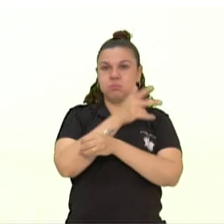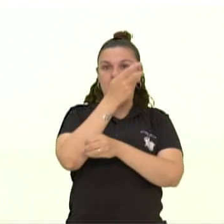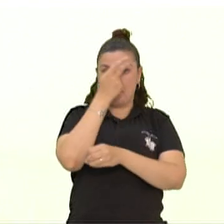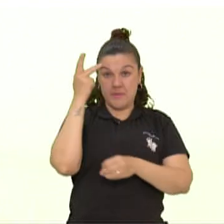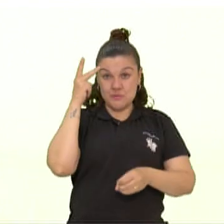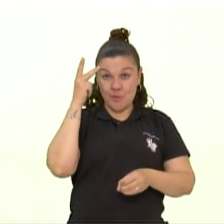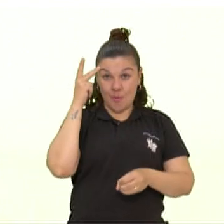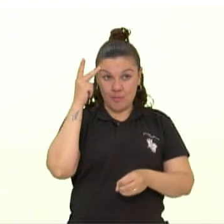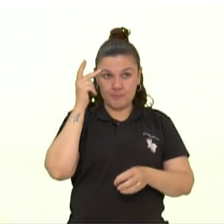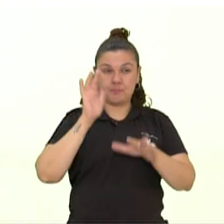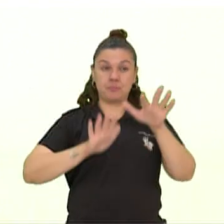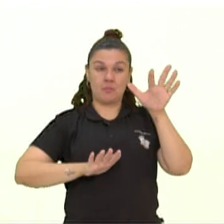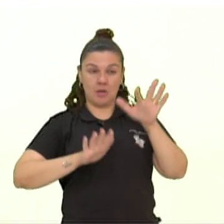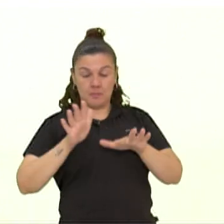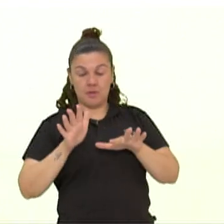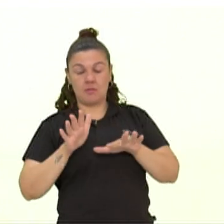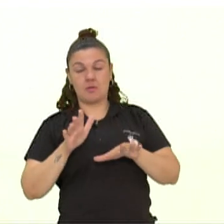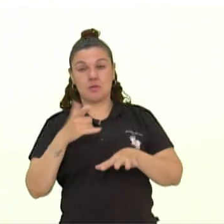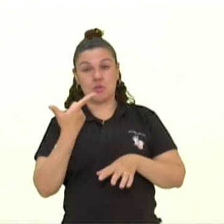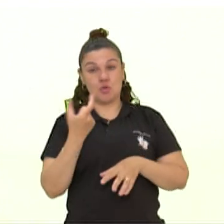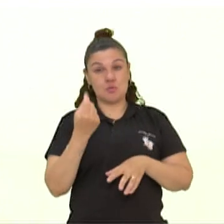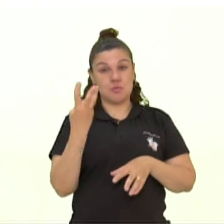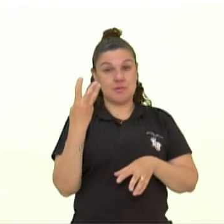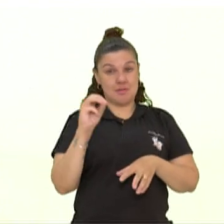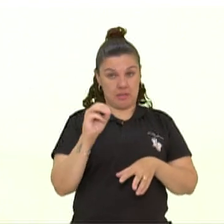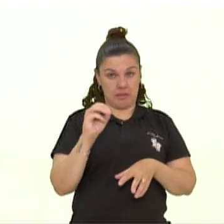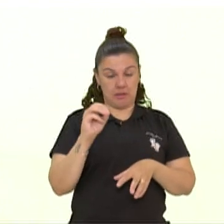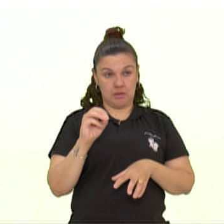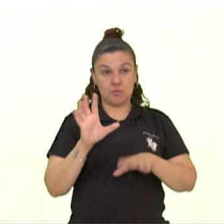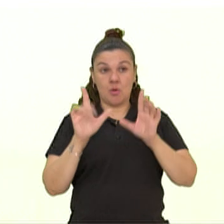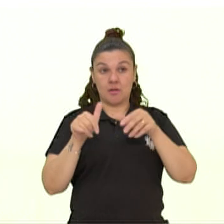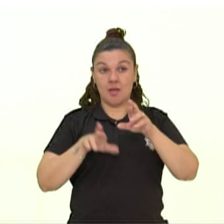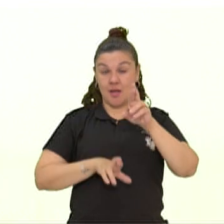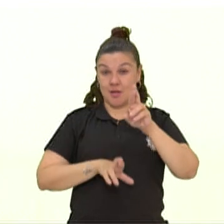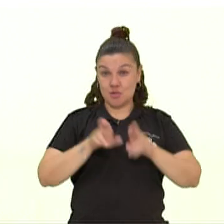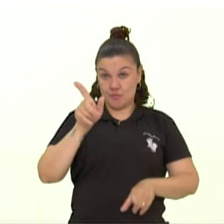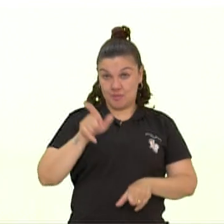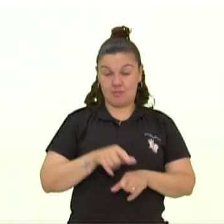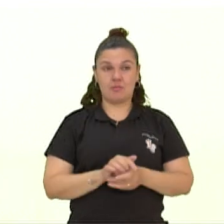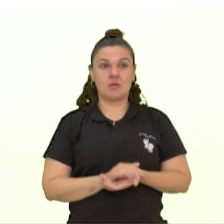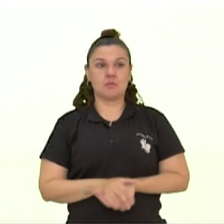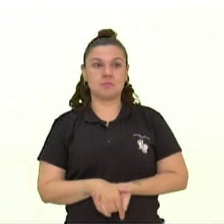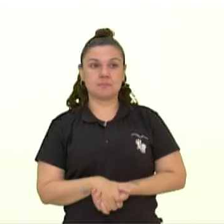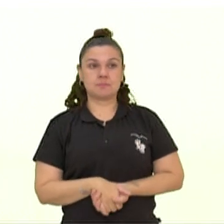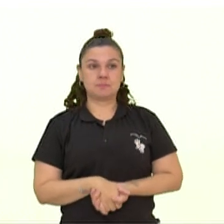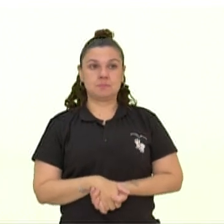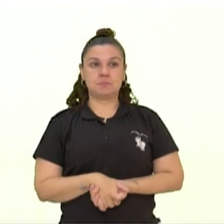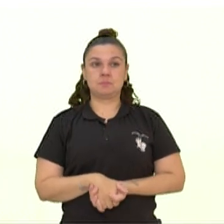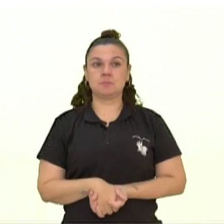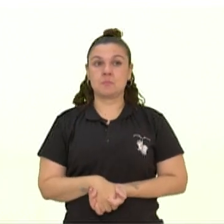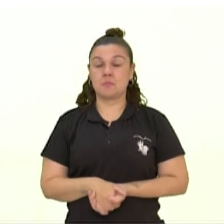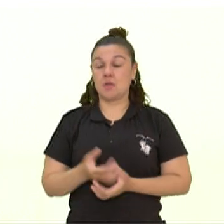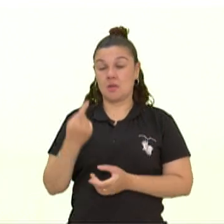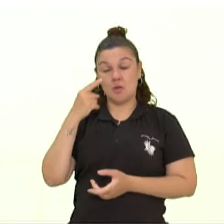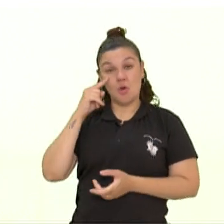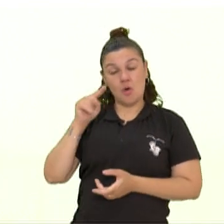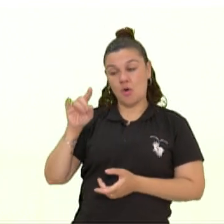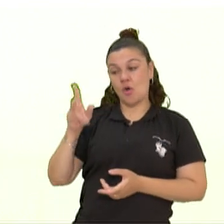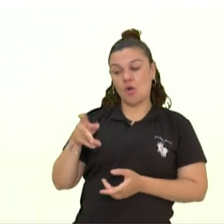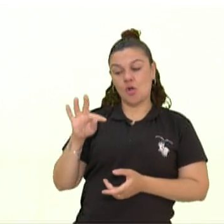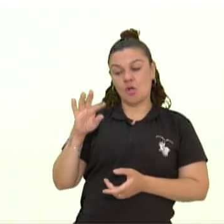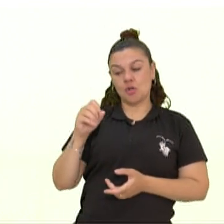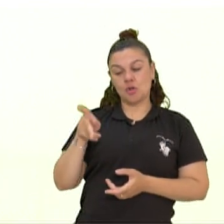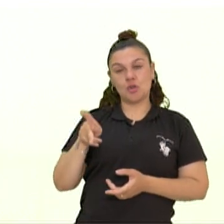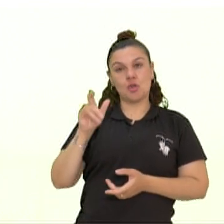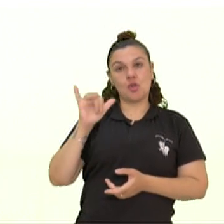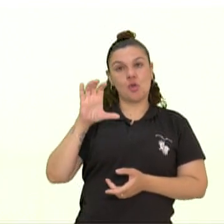para 2030. Aqui a gente tem uma projeção diferente da última que a gente observou para 2035. Aqui Tóquio